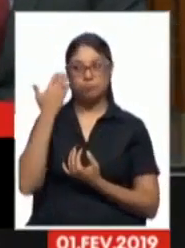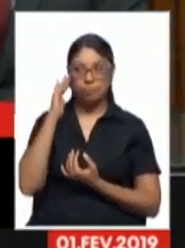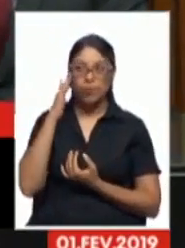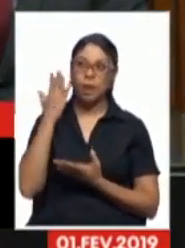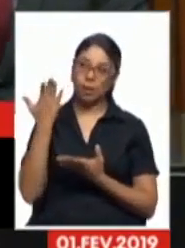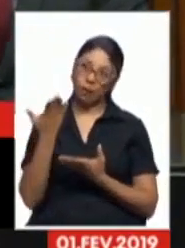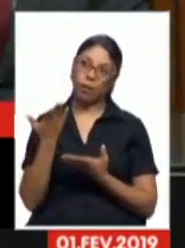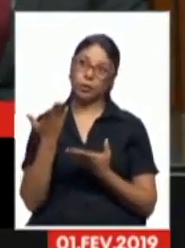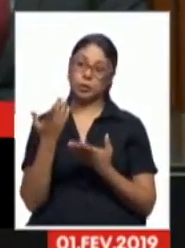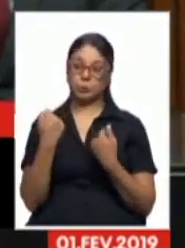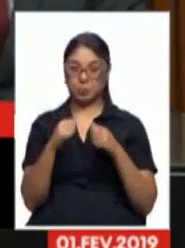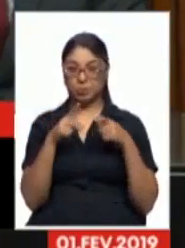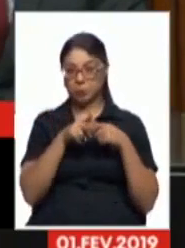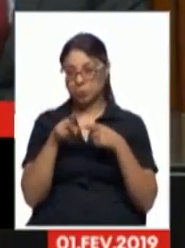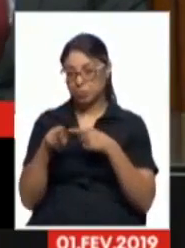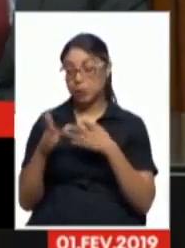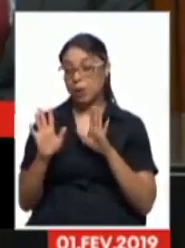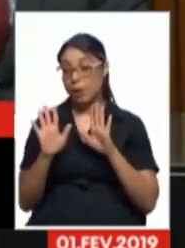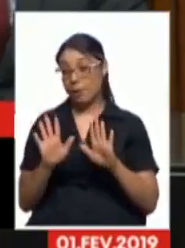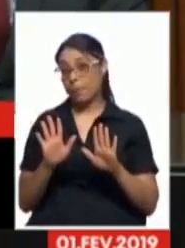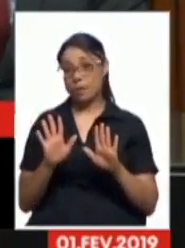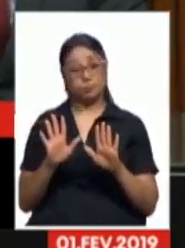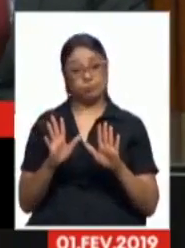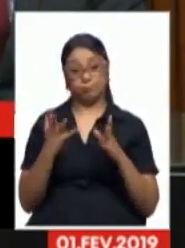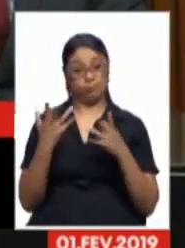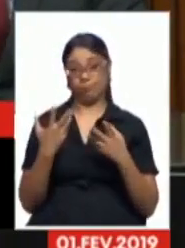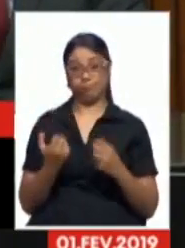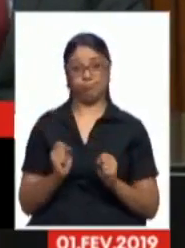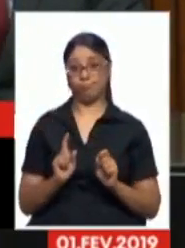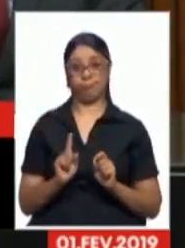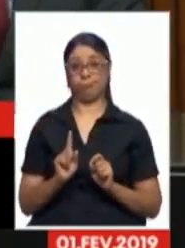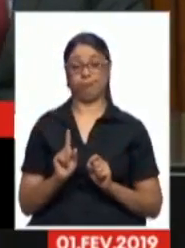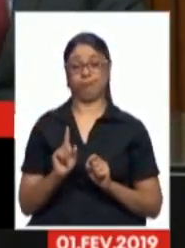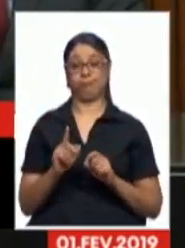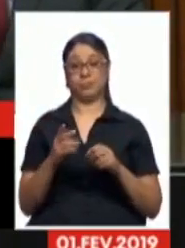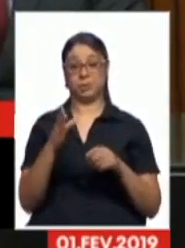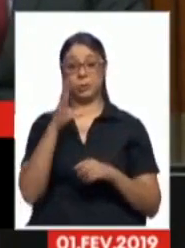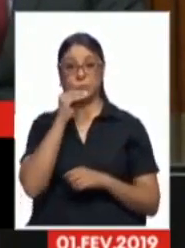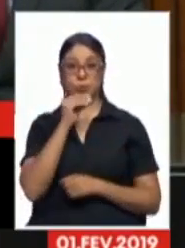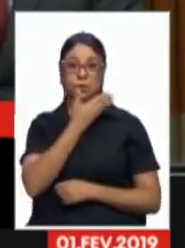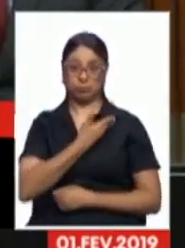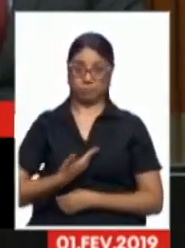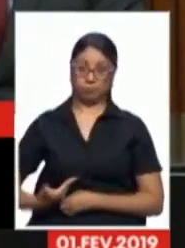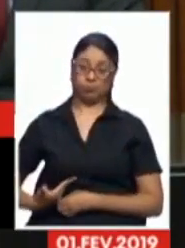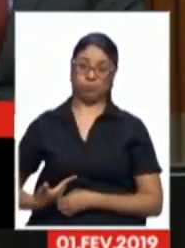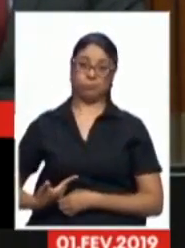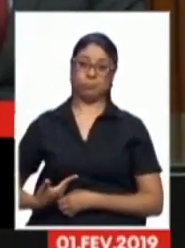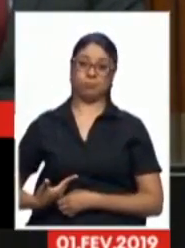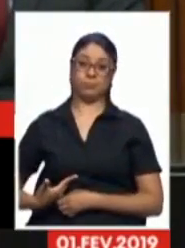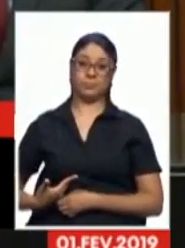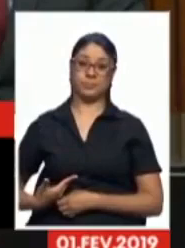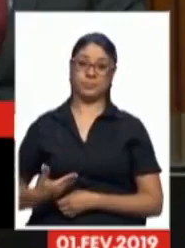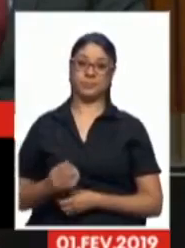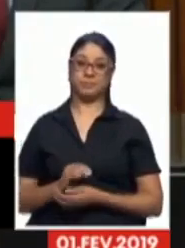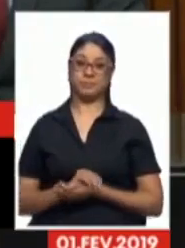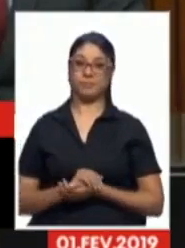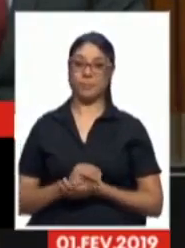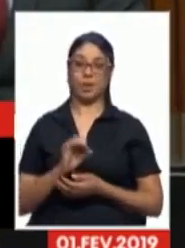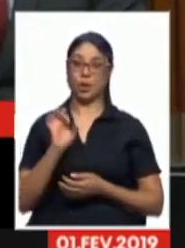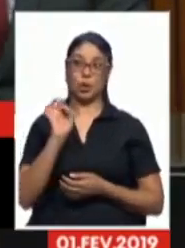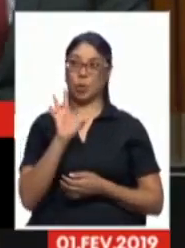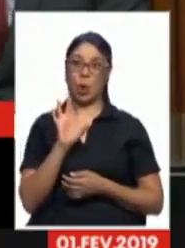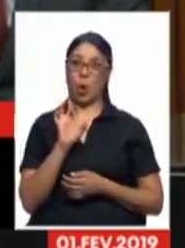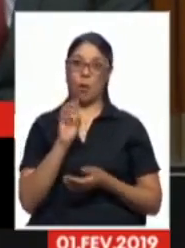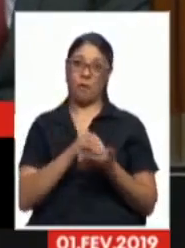necessidade, né, dos cortes, mas que não aceitará que o servidor público seja o único a se